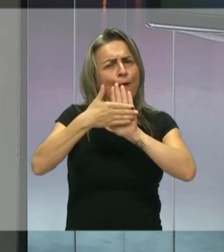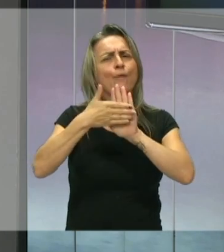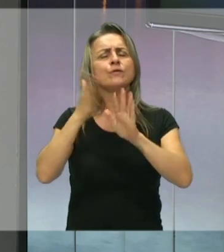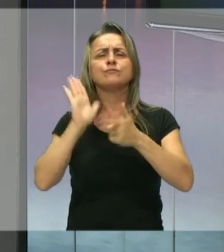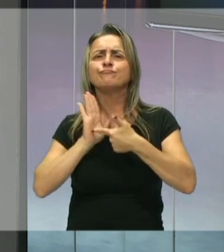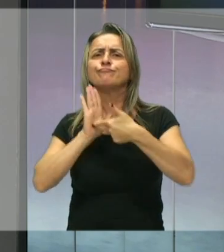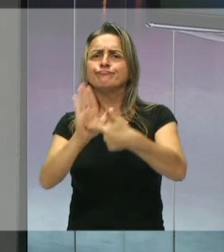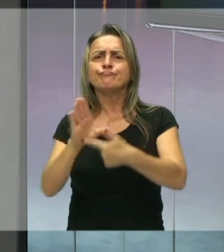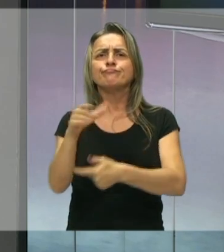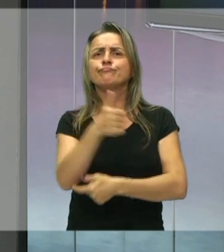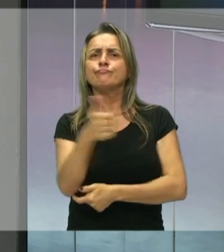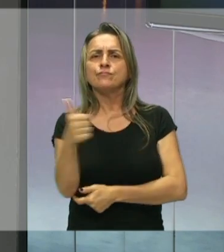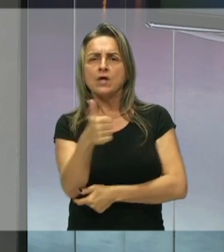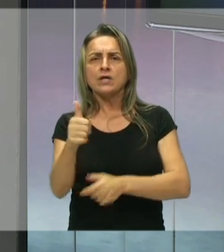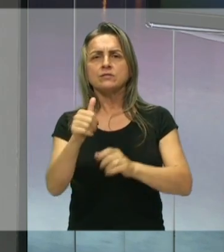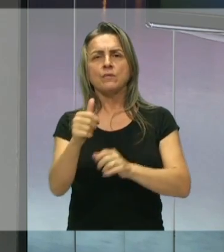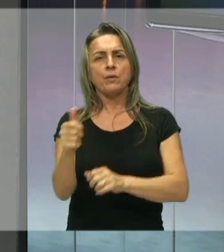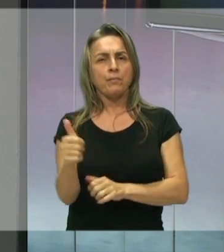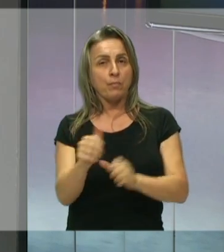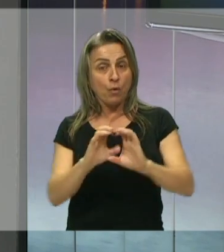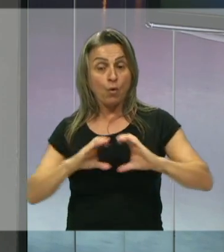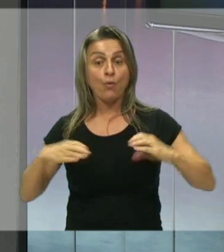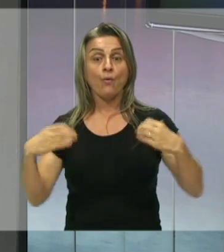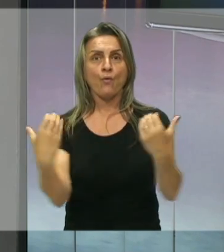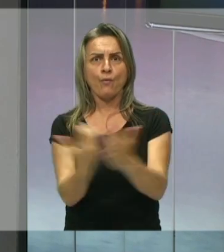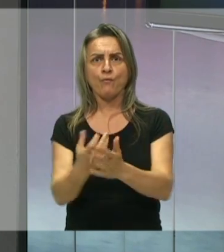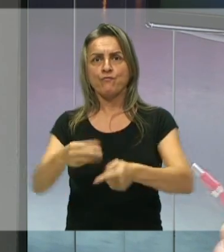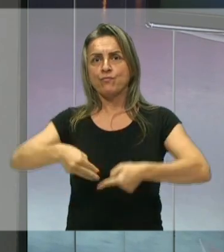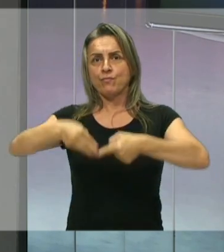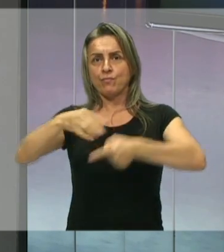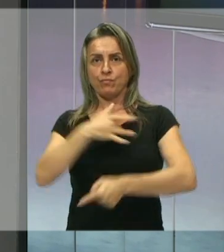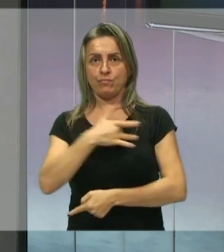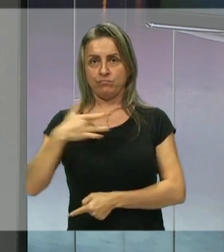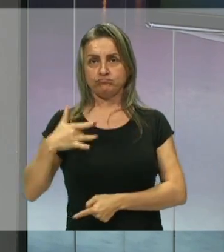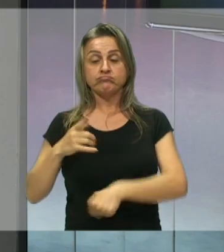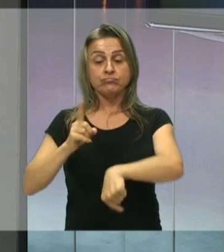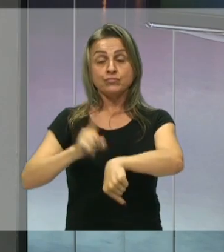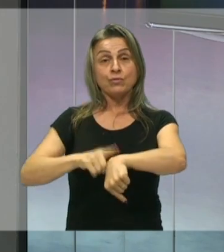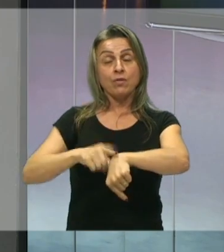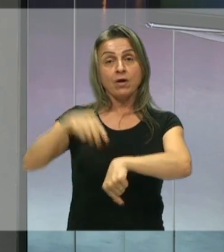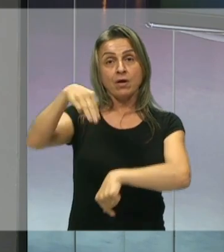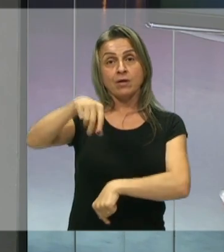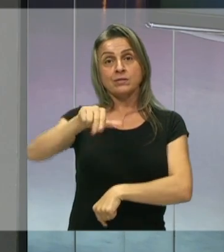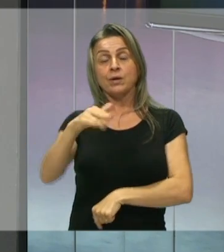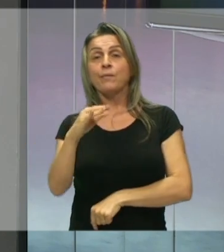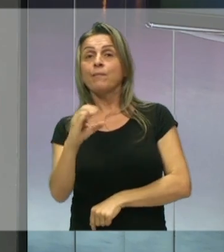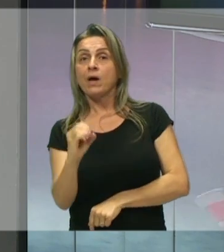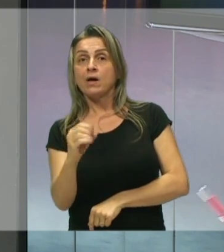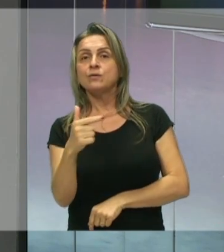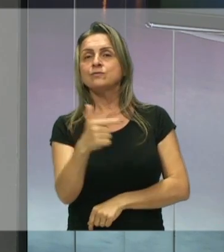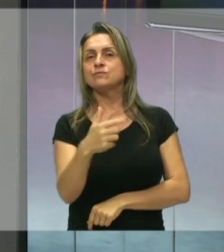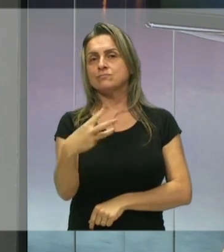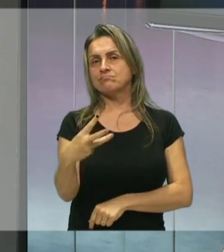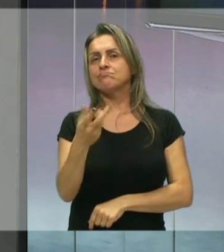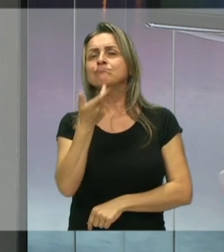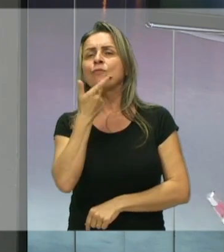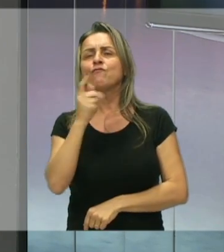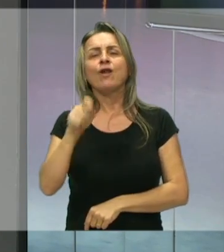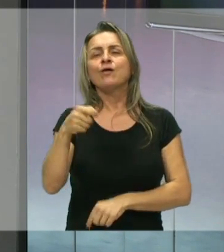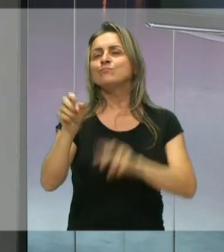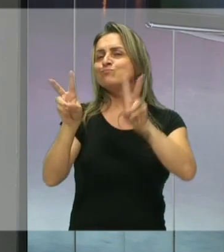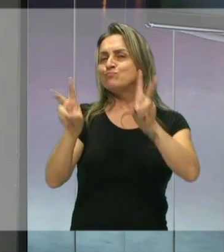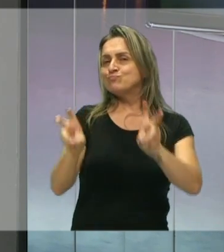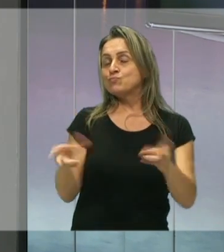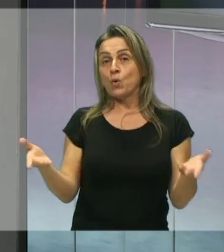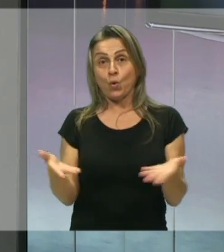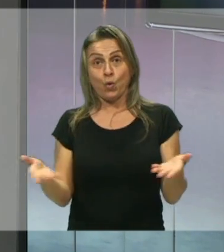11ª Conferência Municipal de Saúde, que está marcada para março de 2023. Para falar sobre isso, estão conosco hoje o